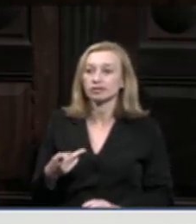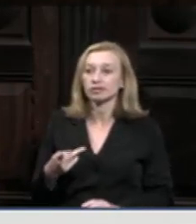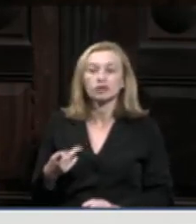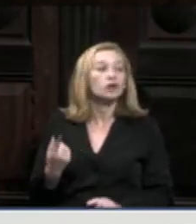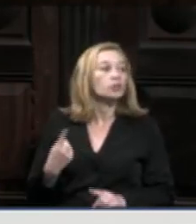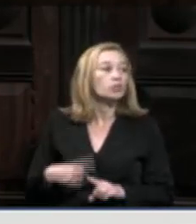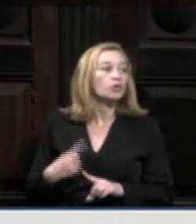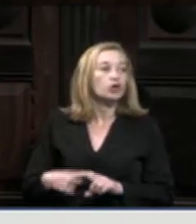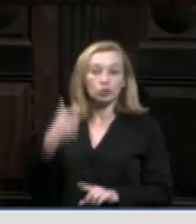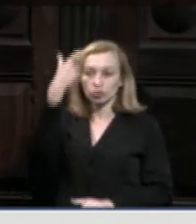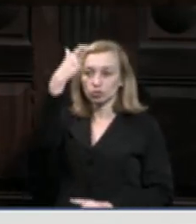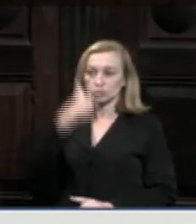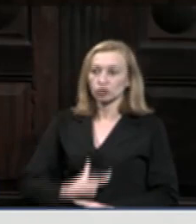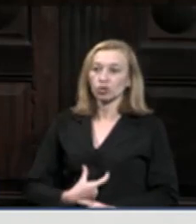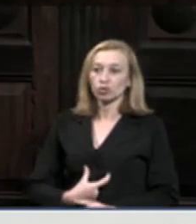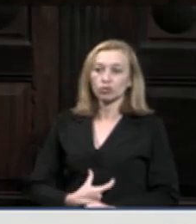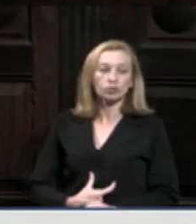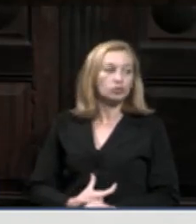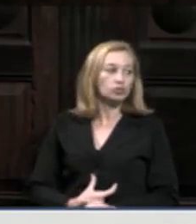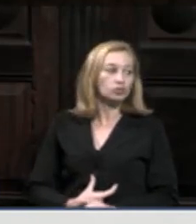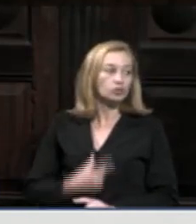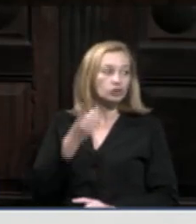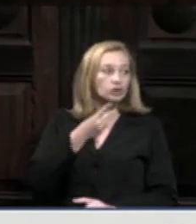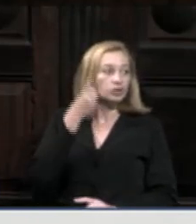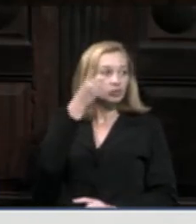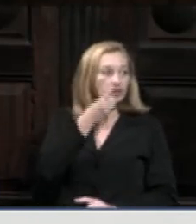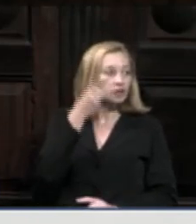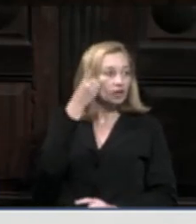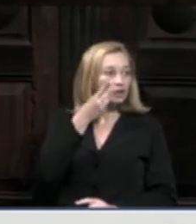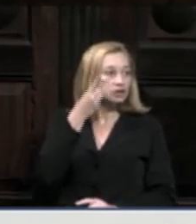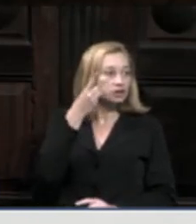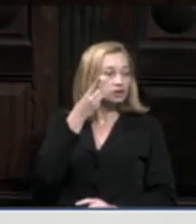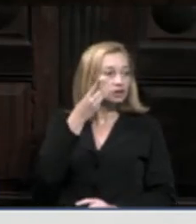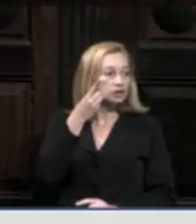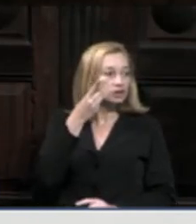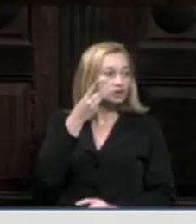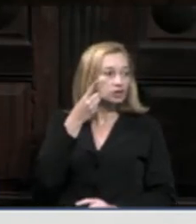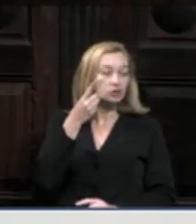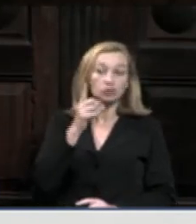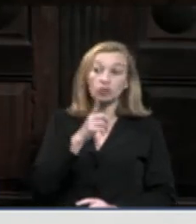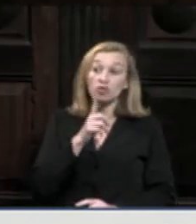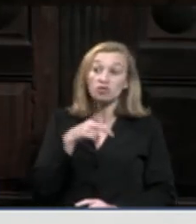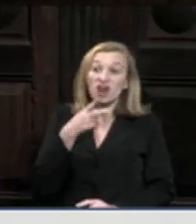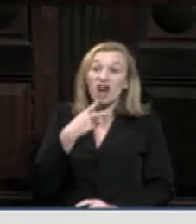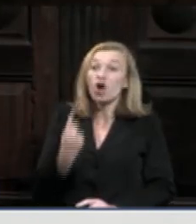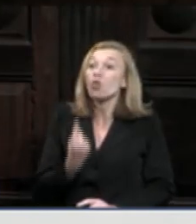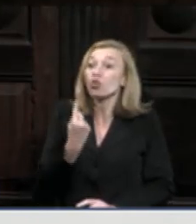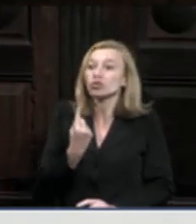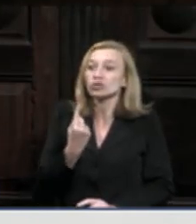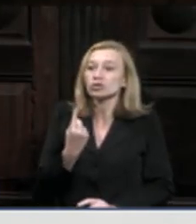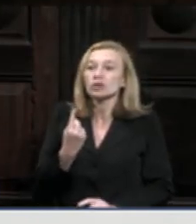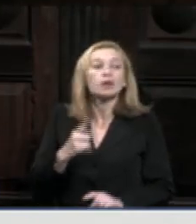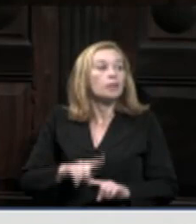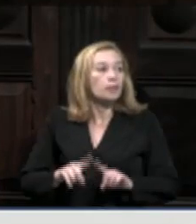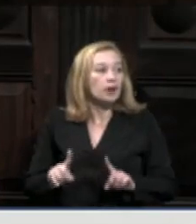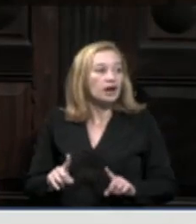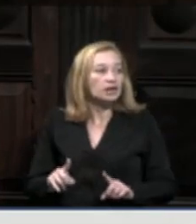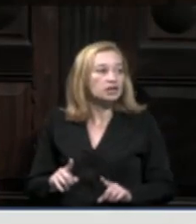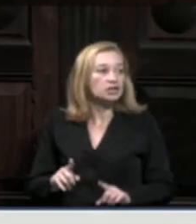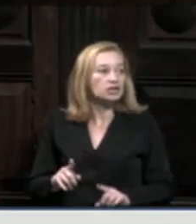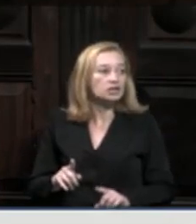porque eu sou o deputado, não vou dizer o único, mas dentre aqueles que